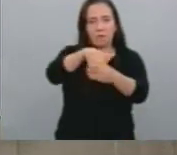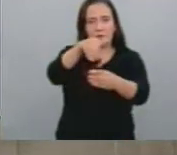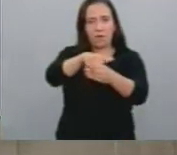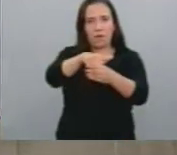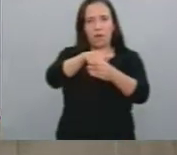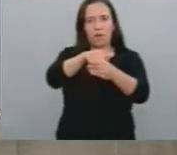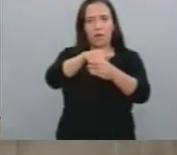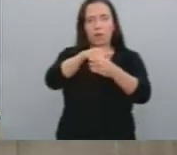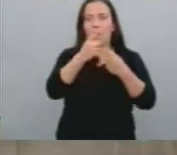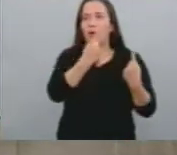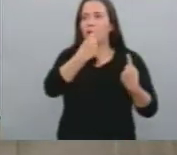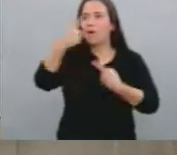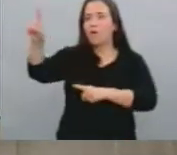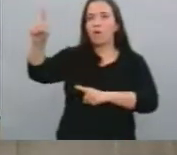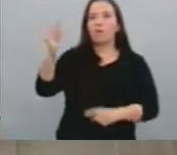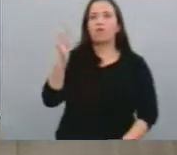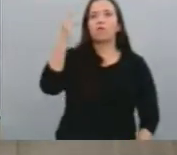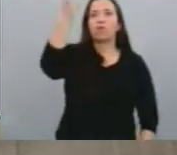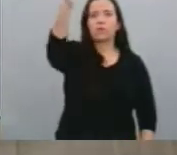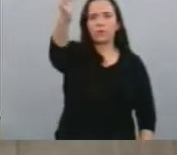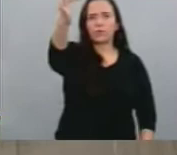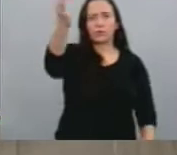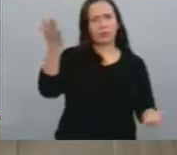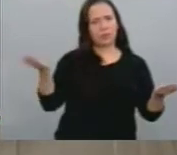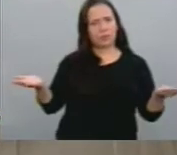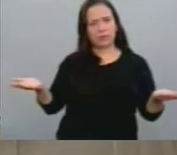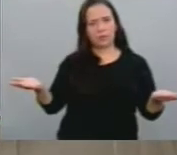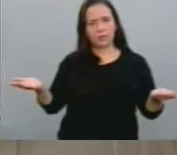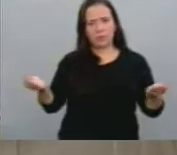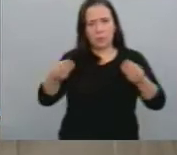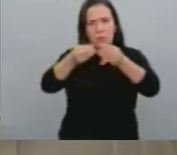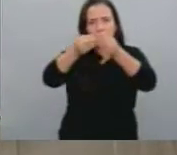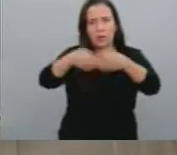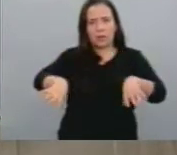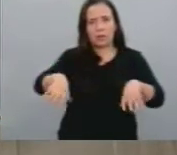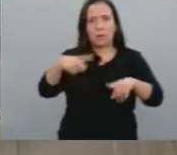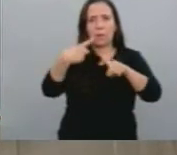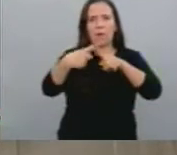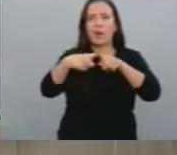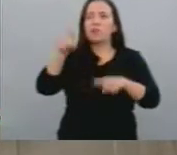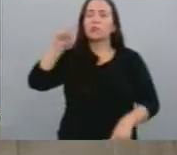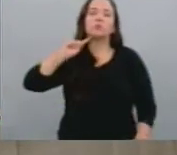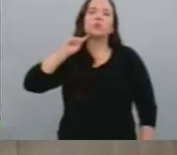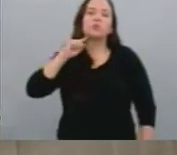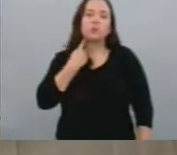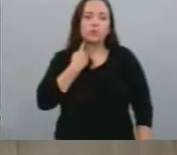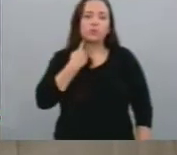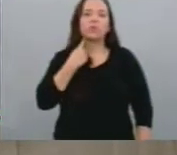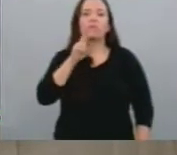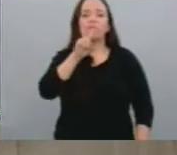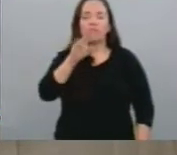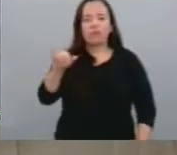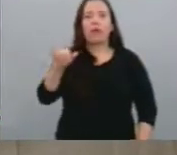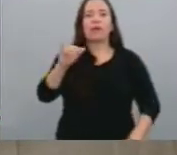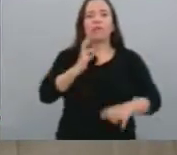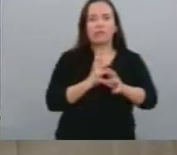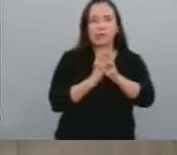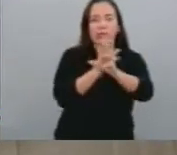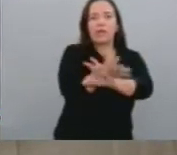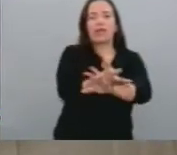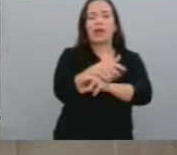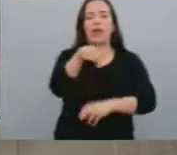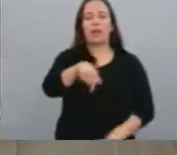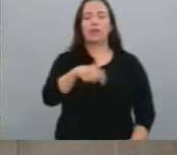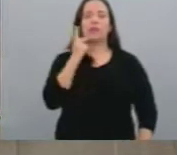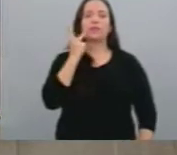o futuro, se votarem isso, porque vão estar votando indústria suja, que vai causar mais seca no Ceará, que